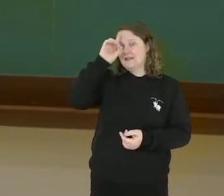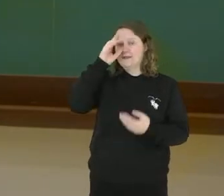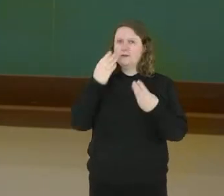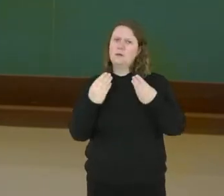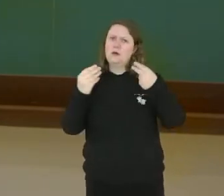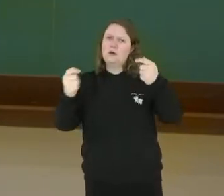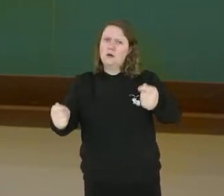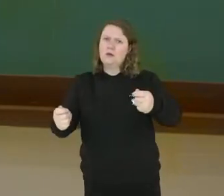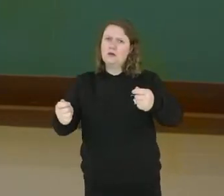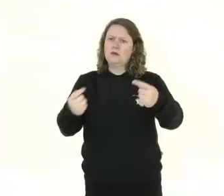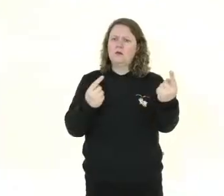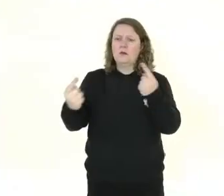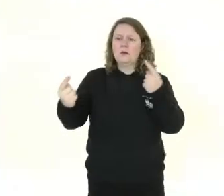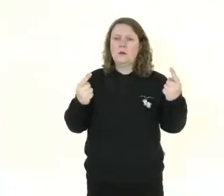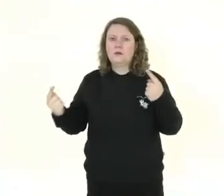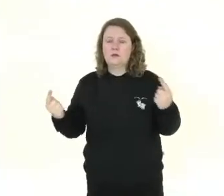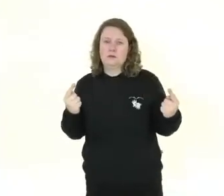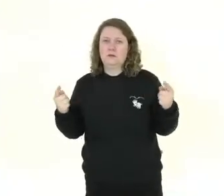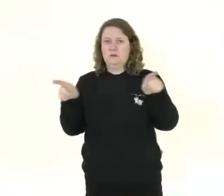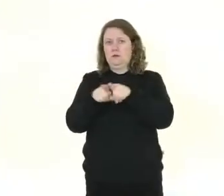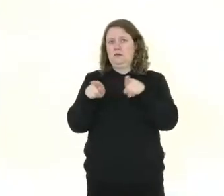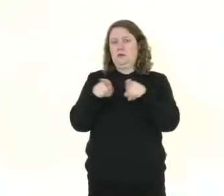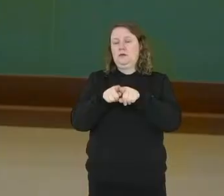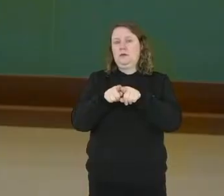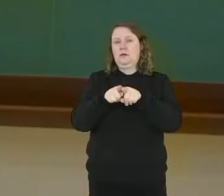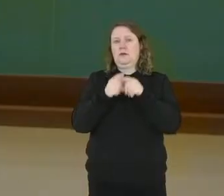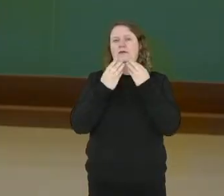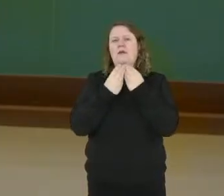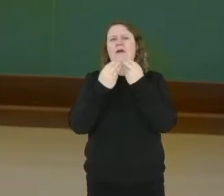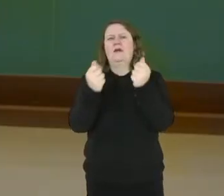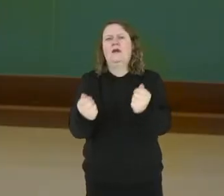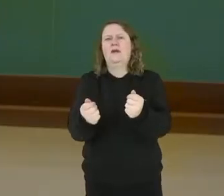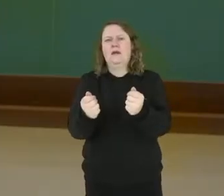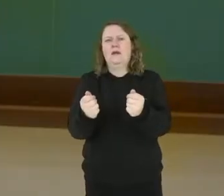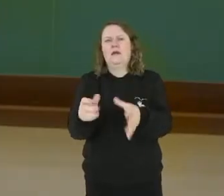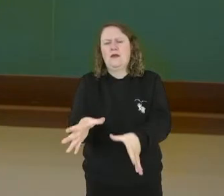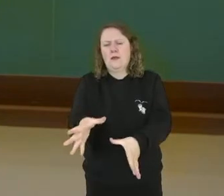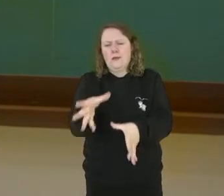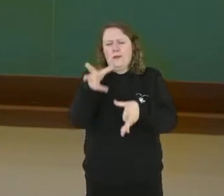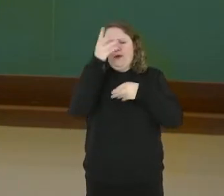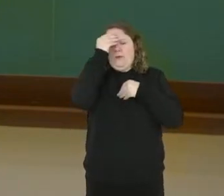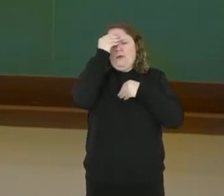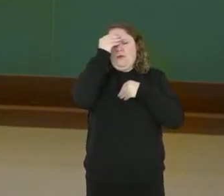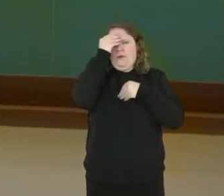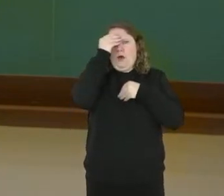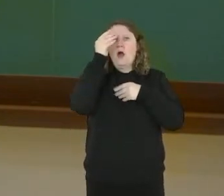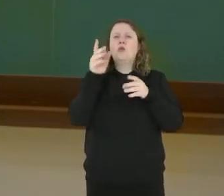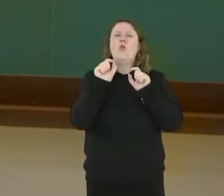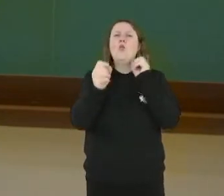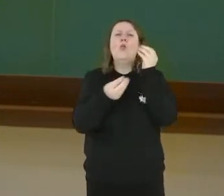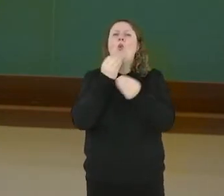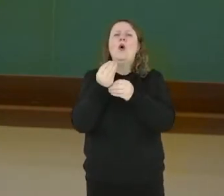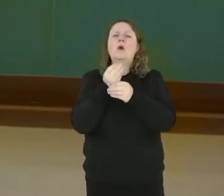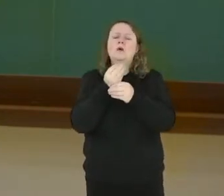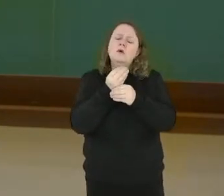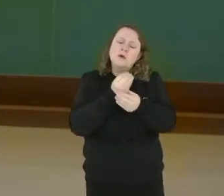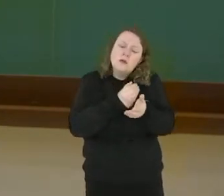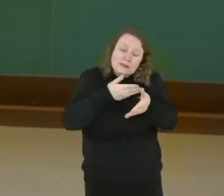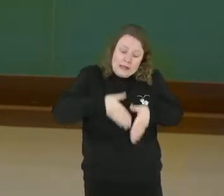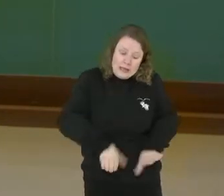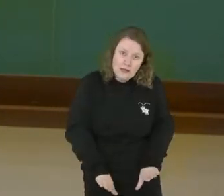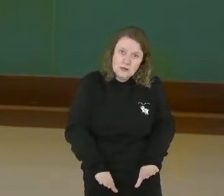adquirida por pessoas. A criatividade é uma qualidade adquirida, então você adquire, né? Você nasce com ela e vai